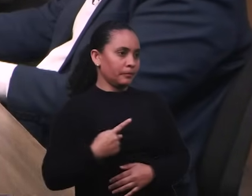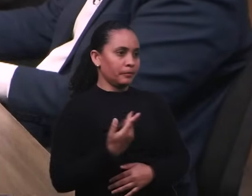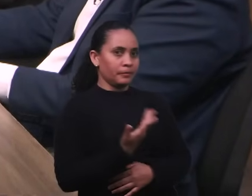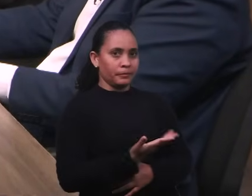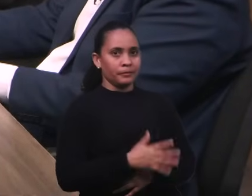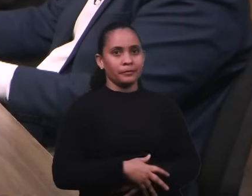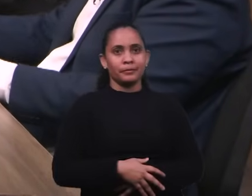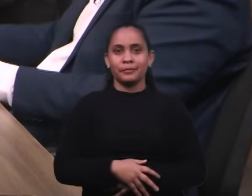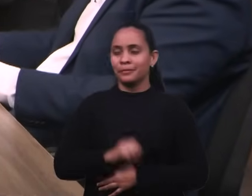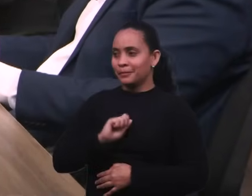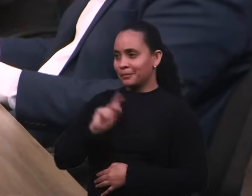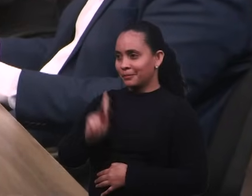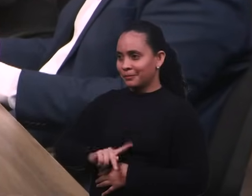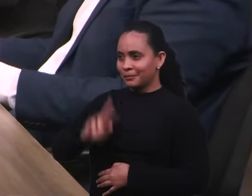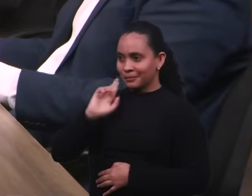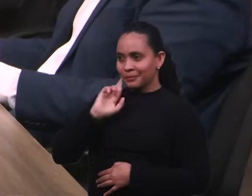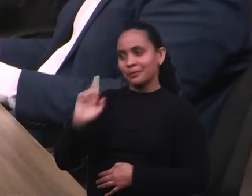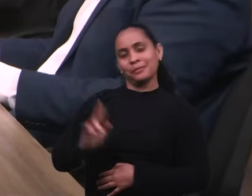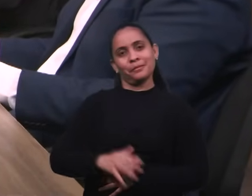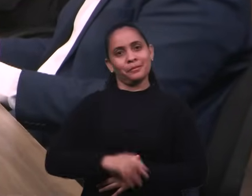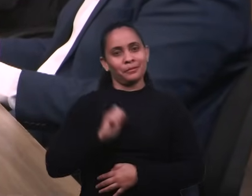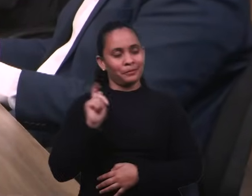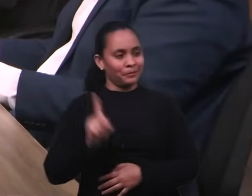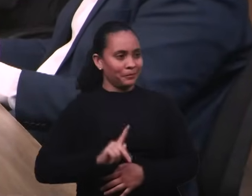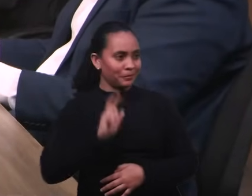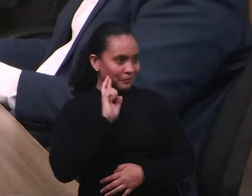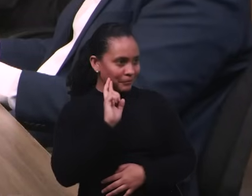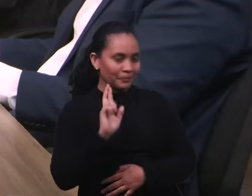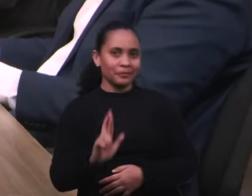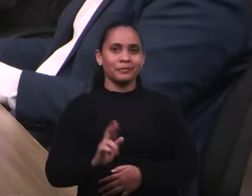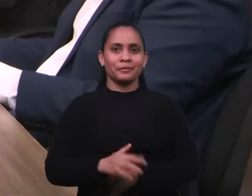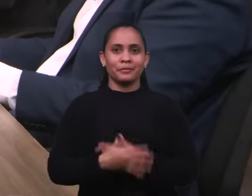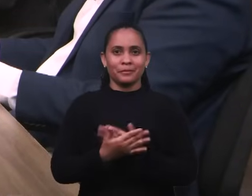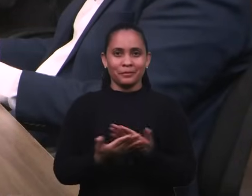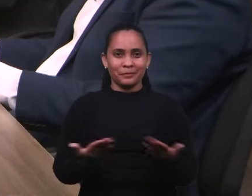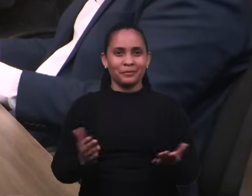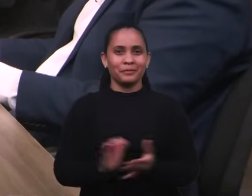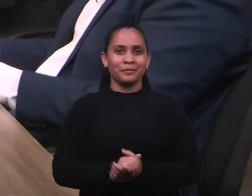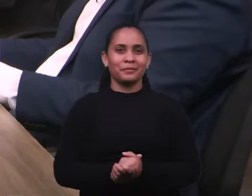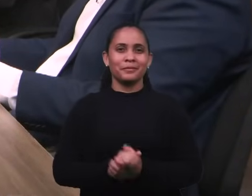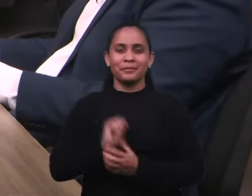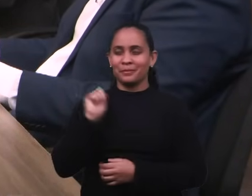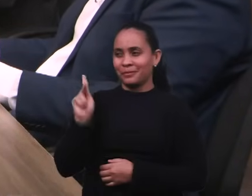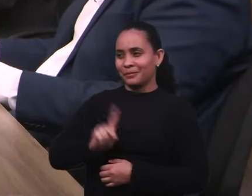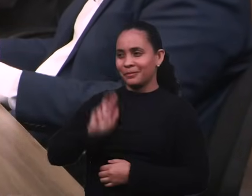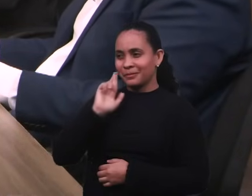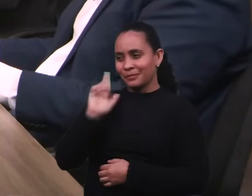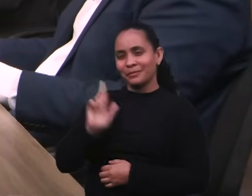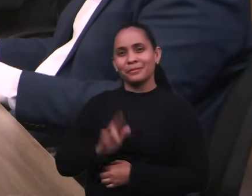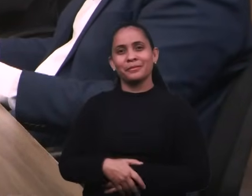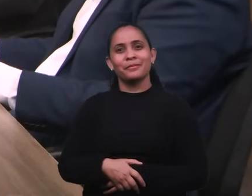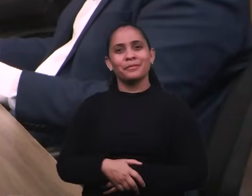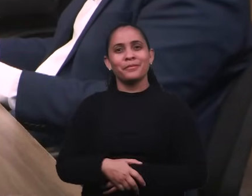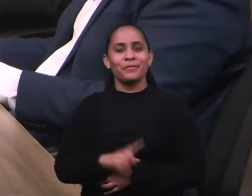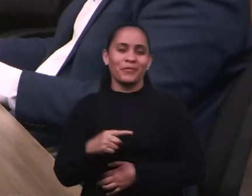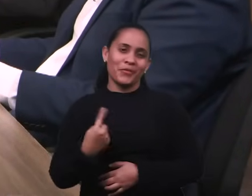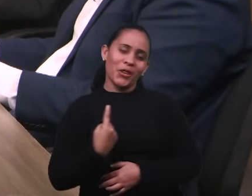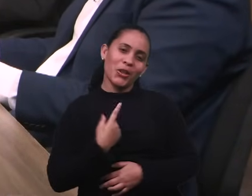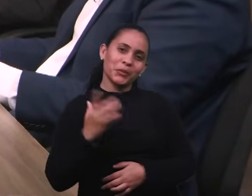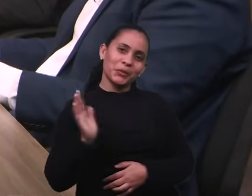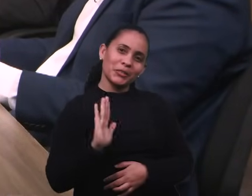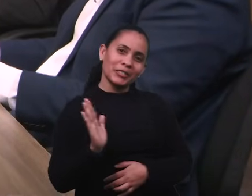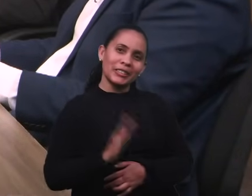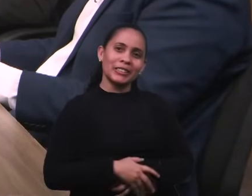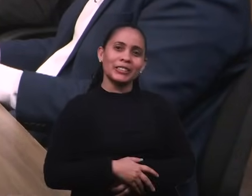Senhor, até a Paz do próxima. Senhor, até a próxima. Pastor Marcos Saúde, a paz do A Senhor. paz do Senhor, até a próxima também. Paz do Senhor, Pastor Paz do Senhor. Tiago. Despedimos também